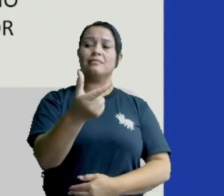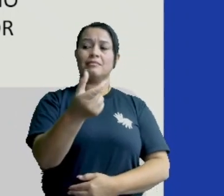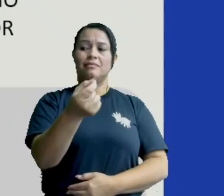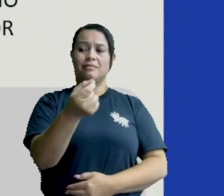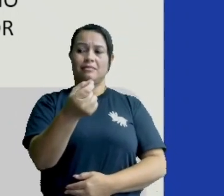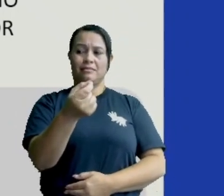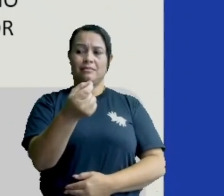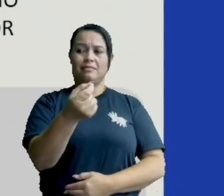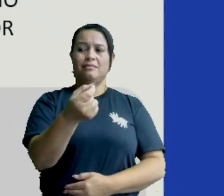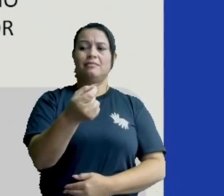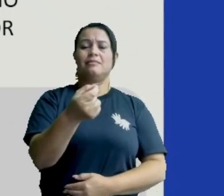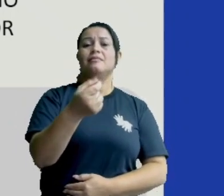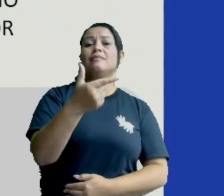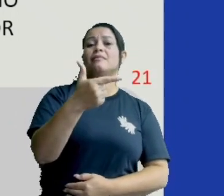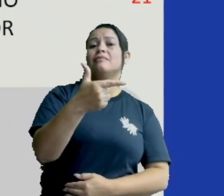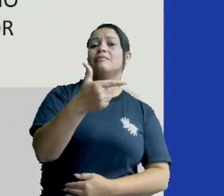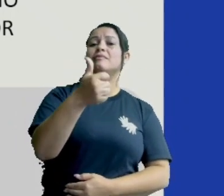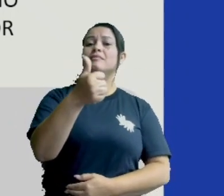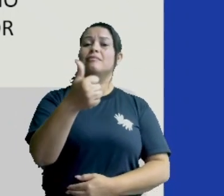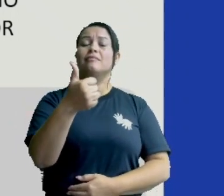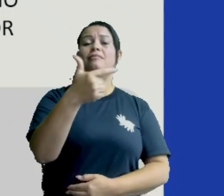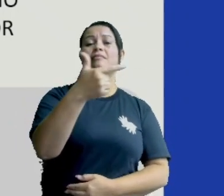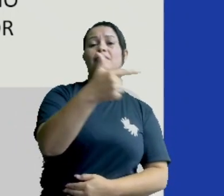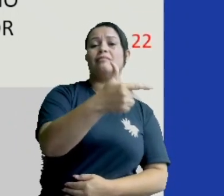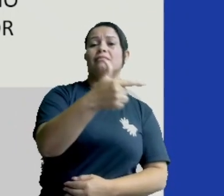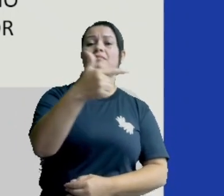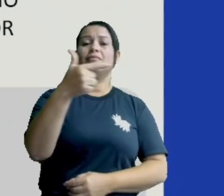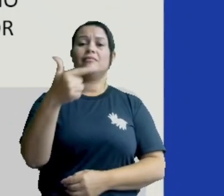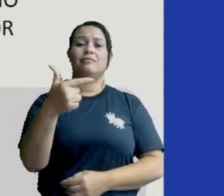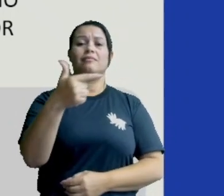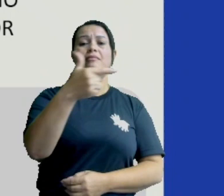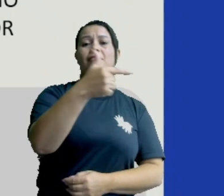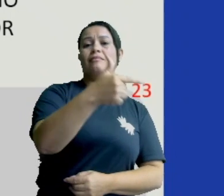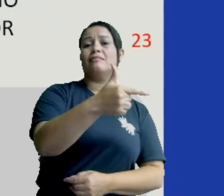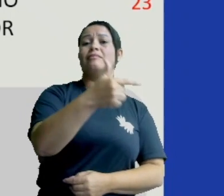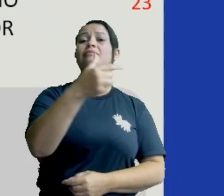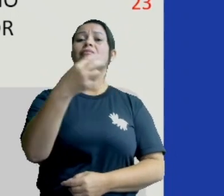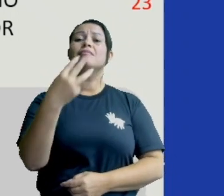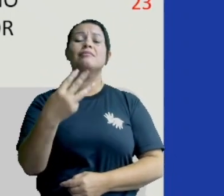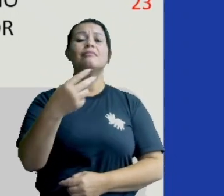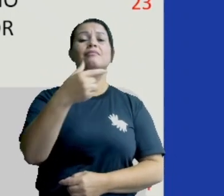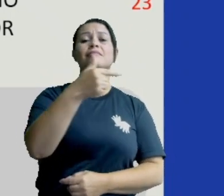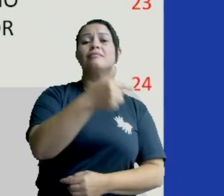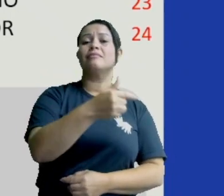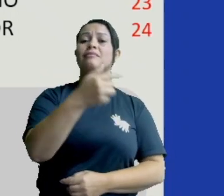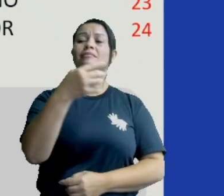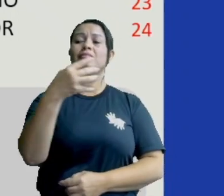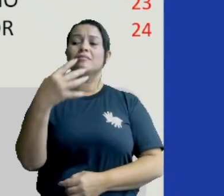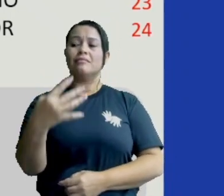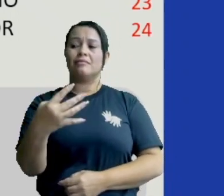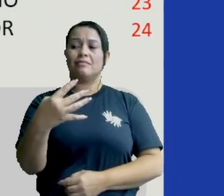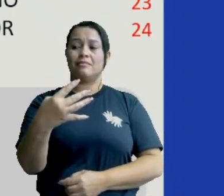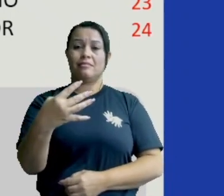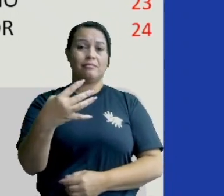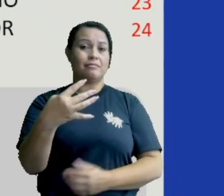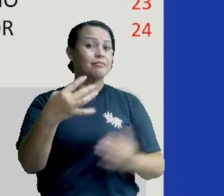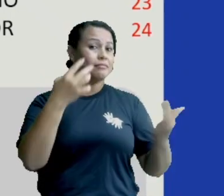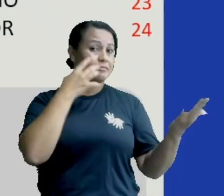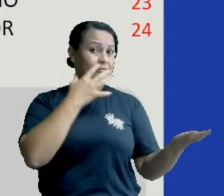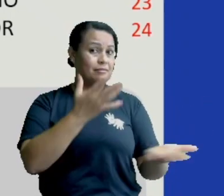19, 20, 21, 22, 23,